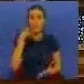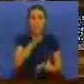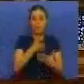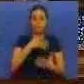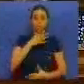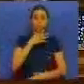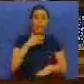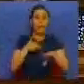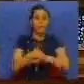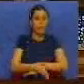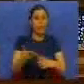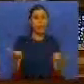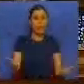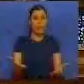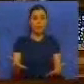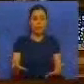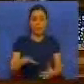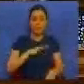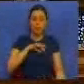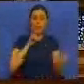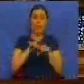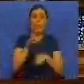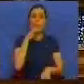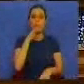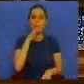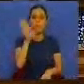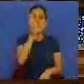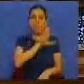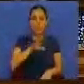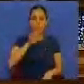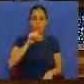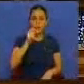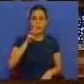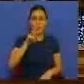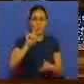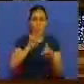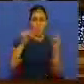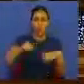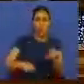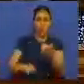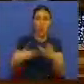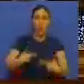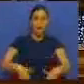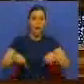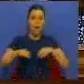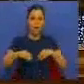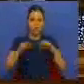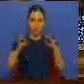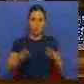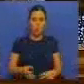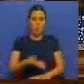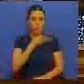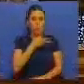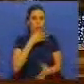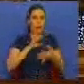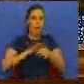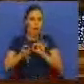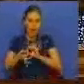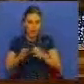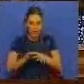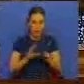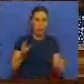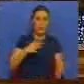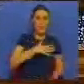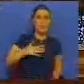intervenção que nos fez o Sr. Deputado João Semedo, que, discordando, assumia o discurso articulado sobre